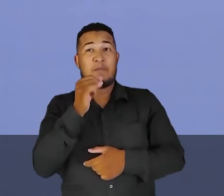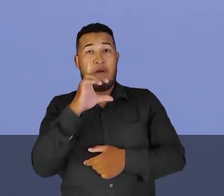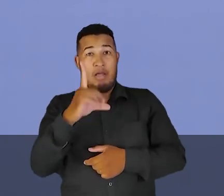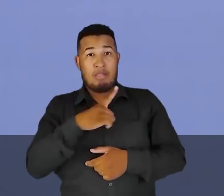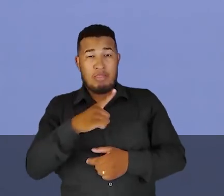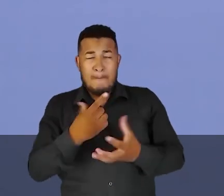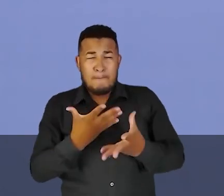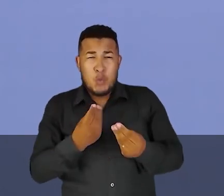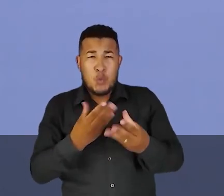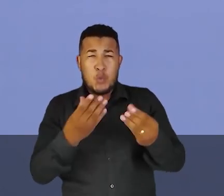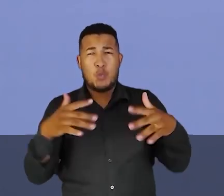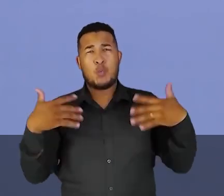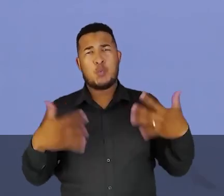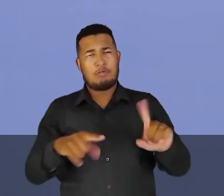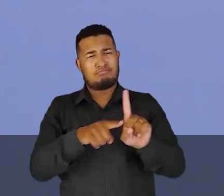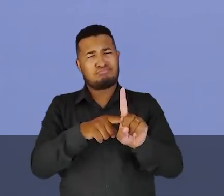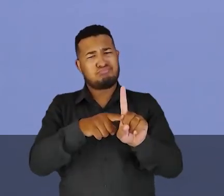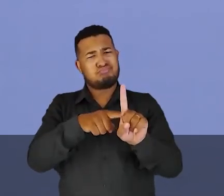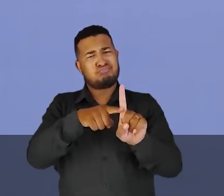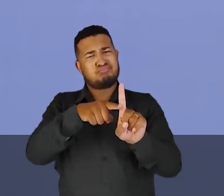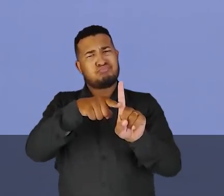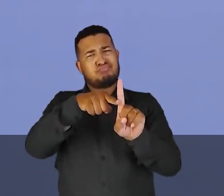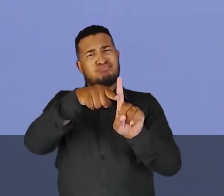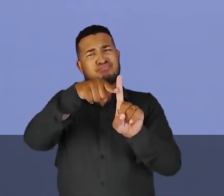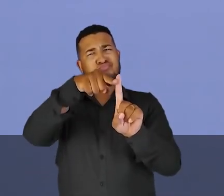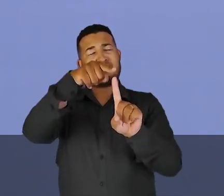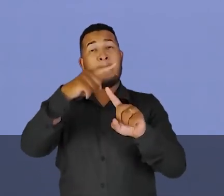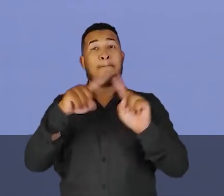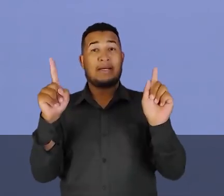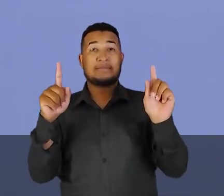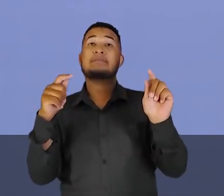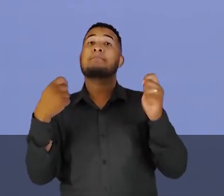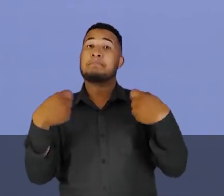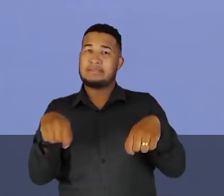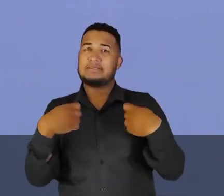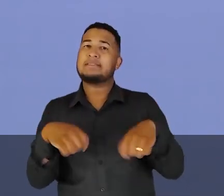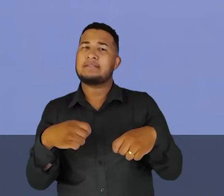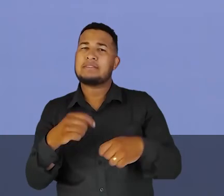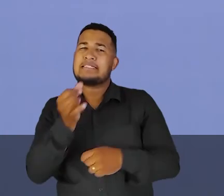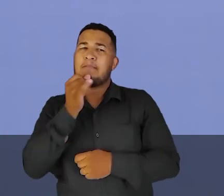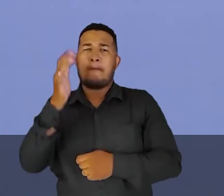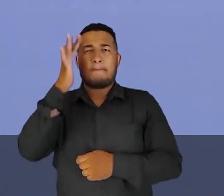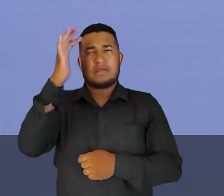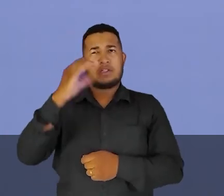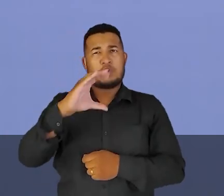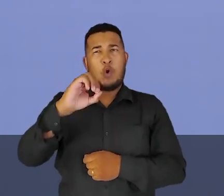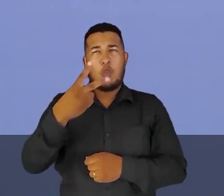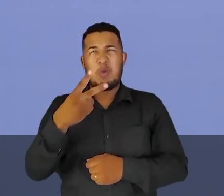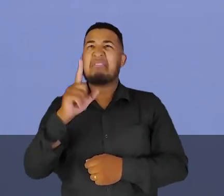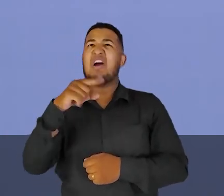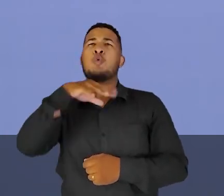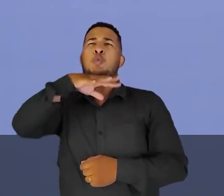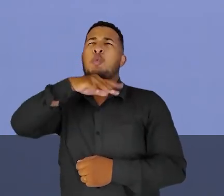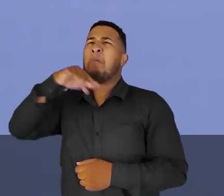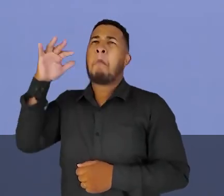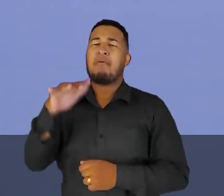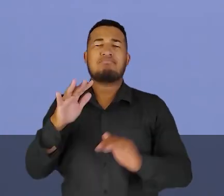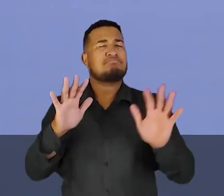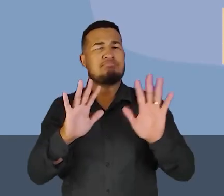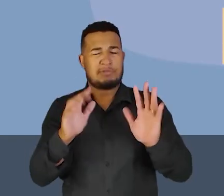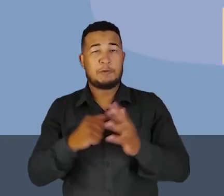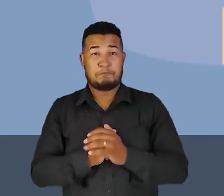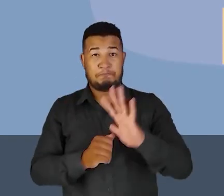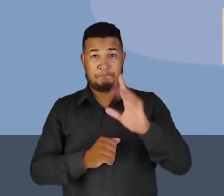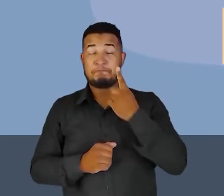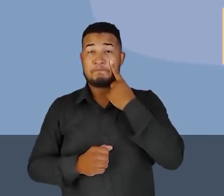ele aumenta a temperatura, mas ele tem que estar lá, tá? Então, não vamos pensar no gás carbônico apenas como um vilão. Vamos terminar aí,